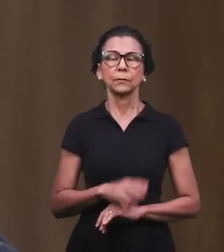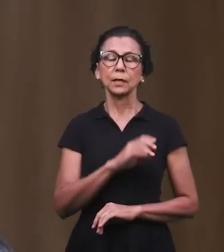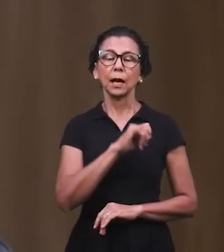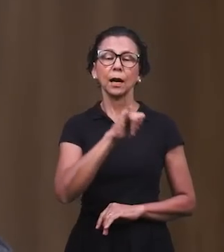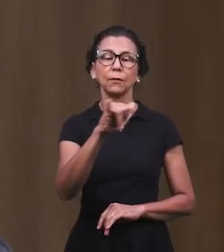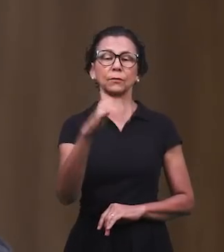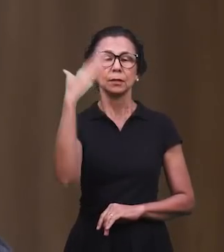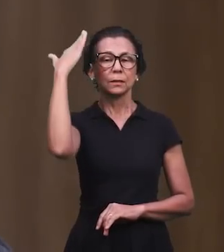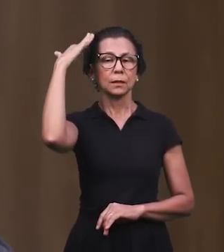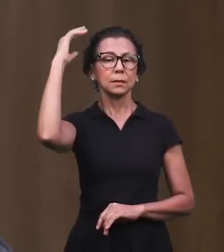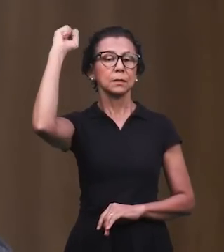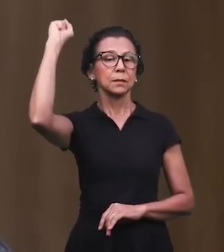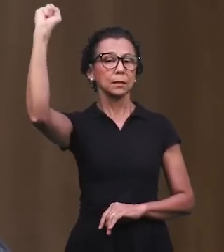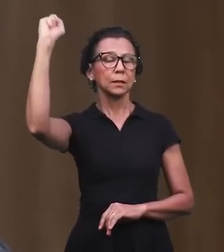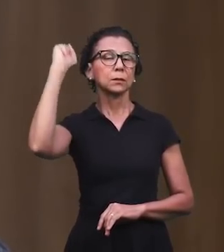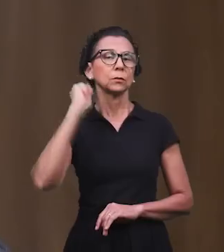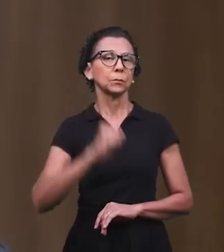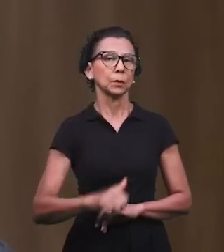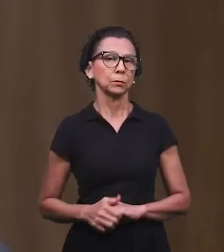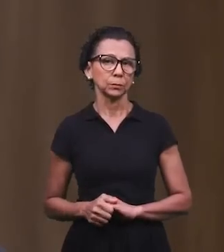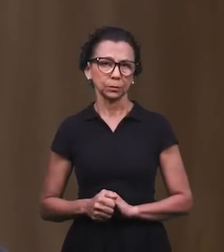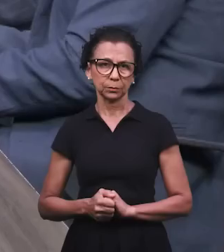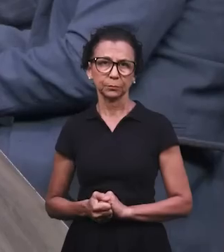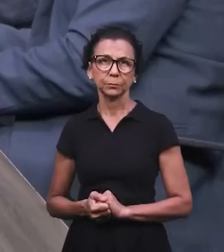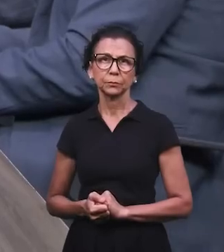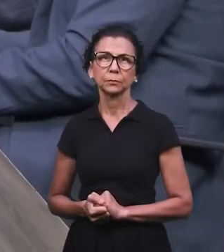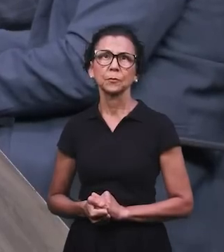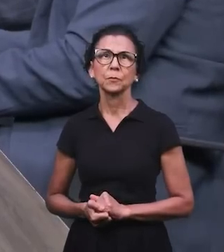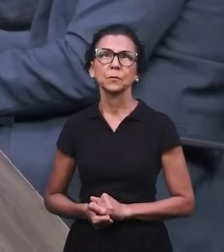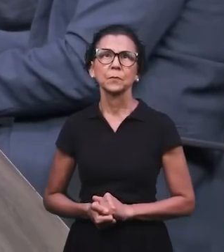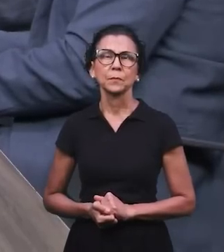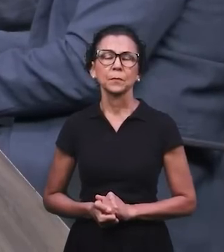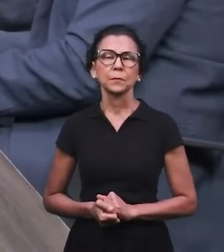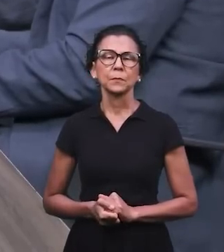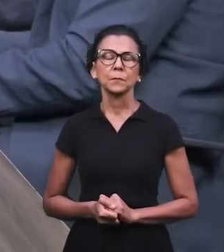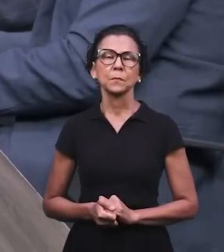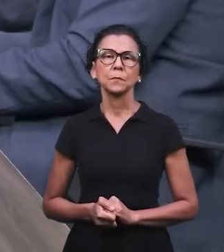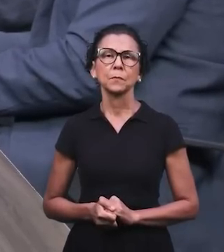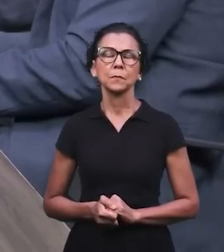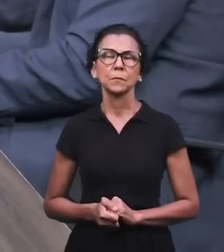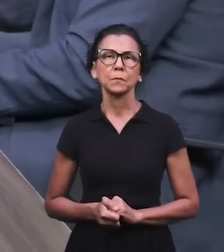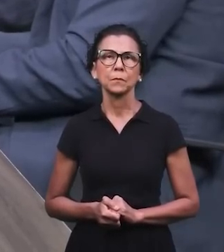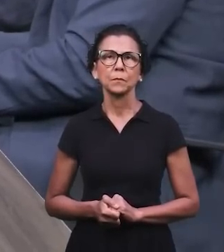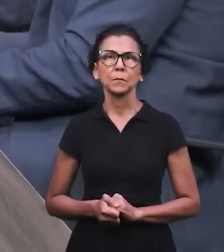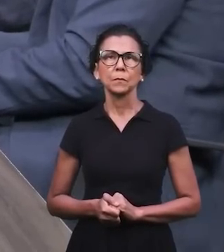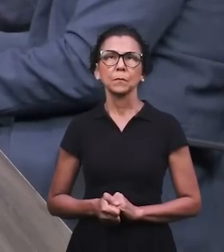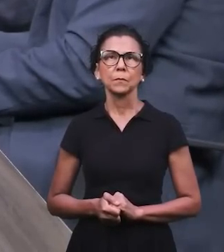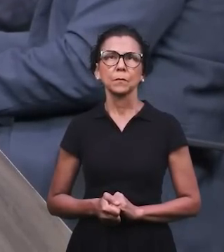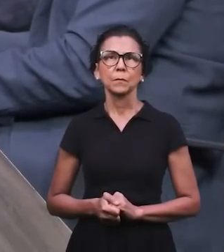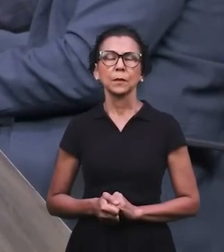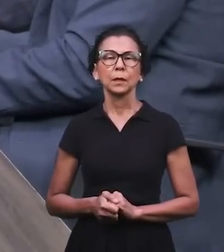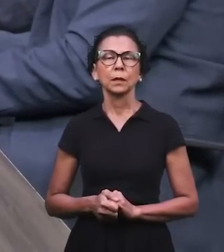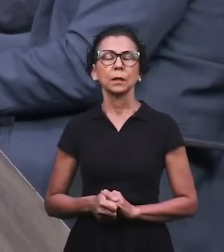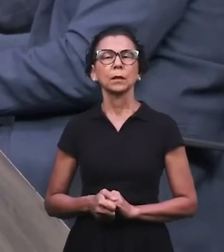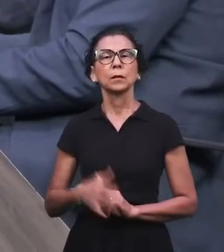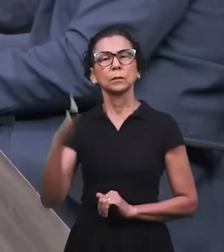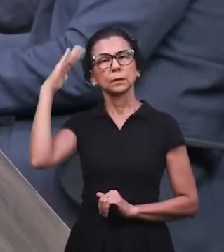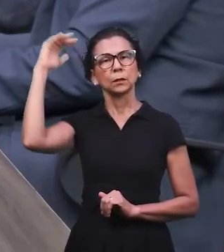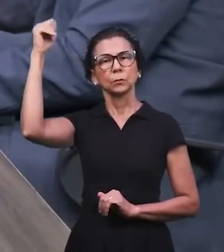fonte das águas vivas, que fala do Senhor Jesus. Interessante, o pastor Miguel está falando, pastor Tiago, aqui,